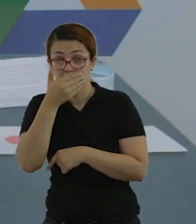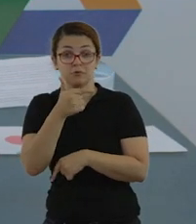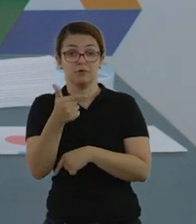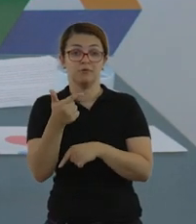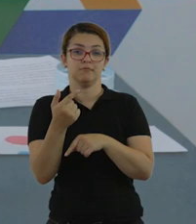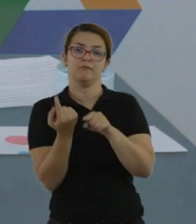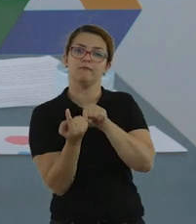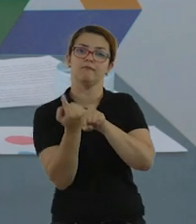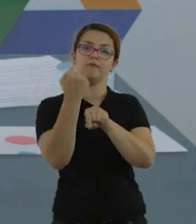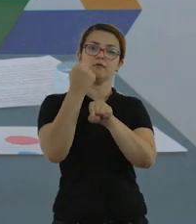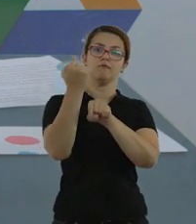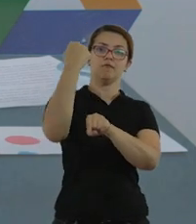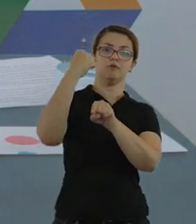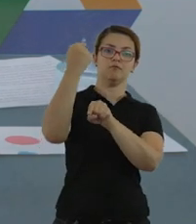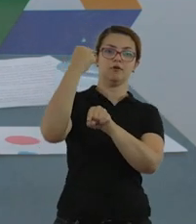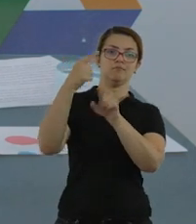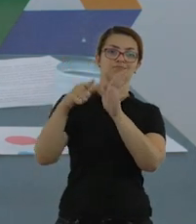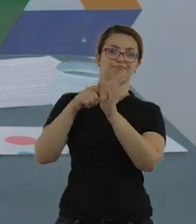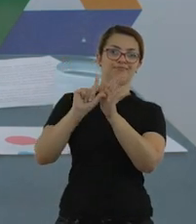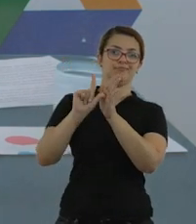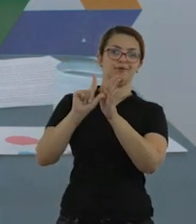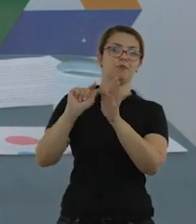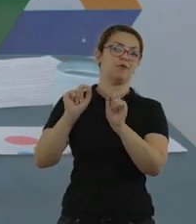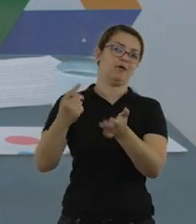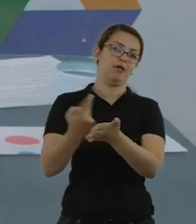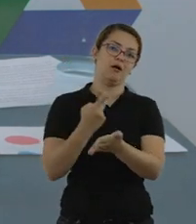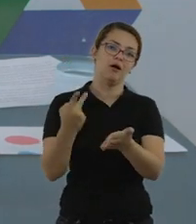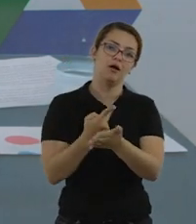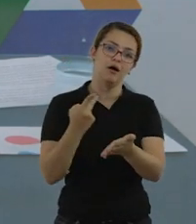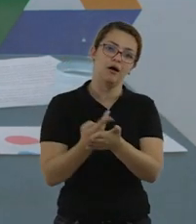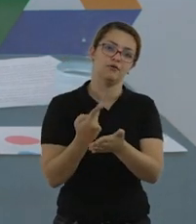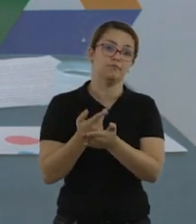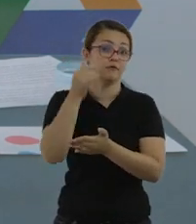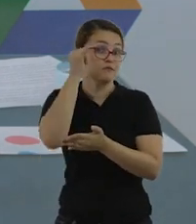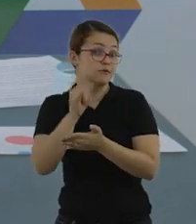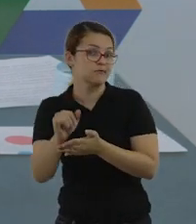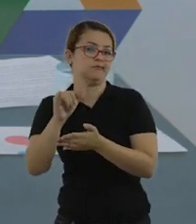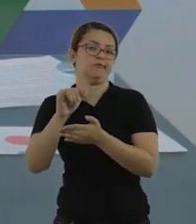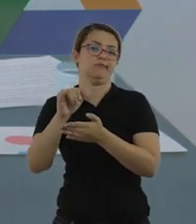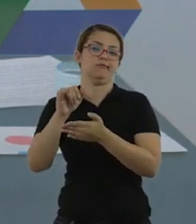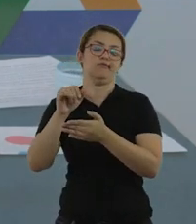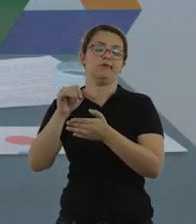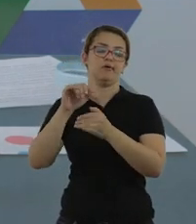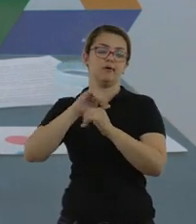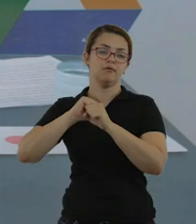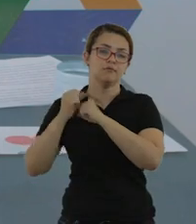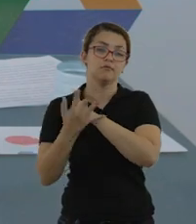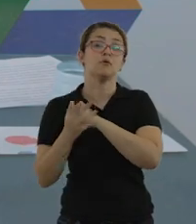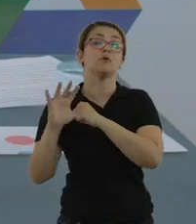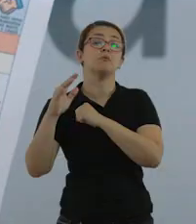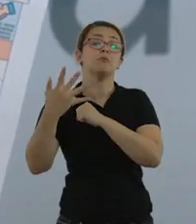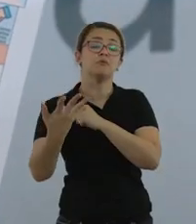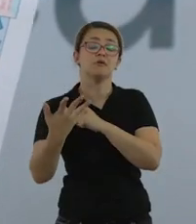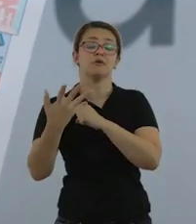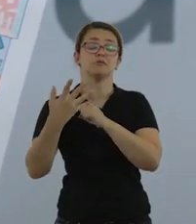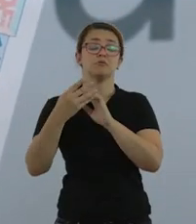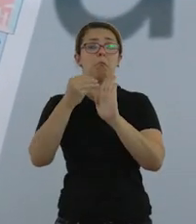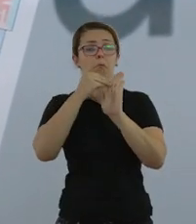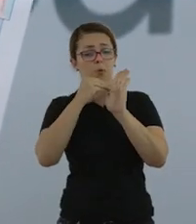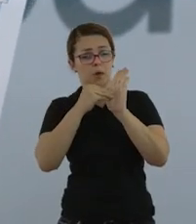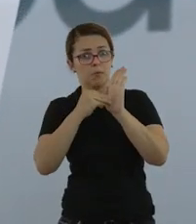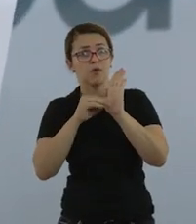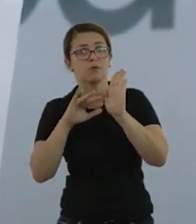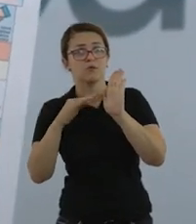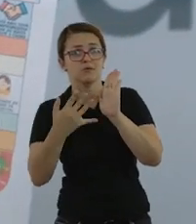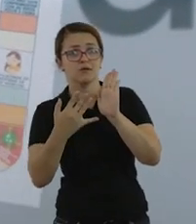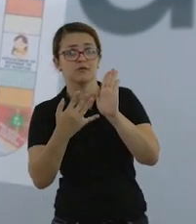não devemos realizar. São atitudes erradas em relação à Covid-19. Então, o que acontece com o jogador quando ele cai nessas